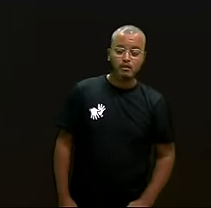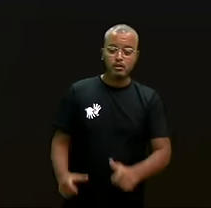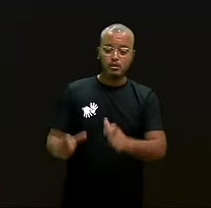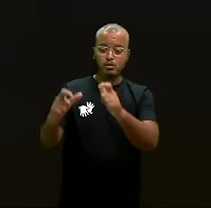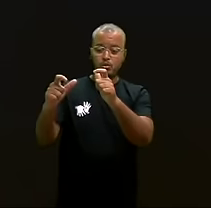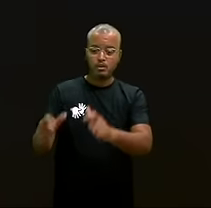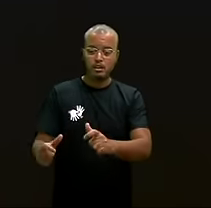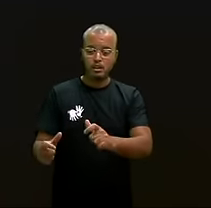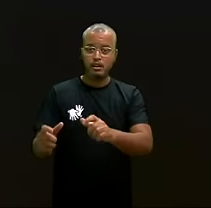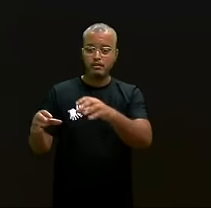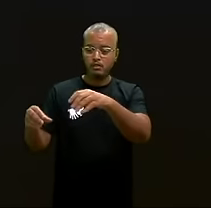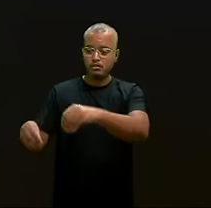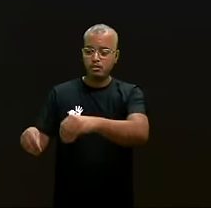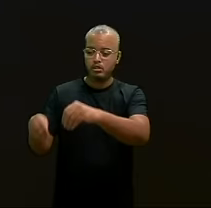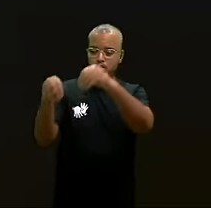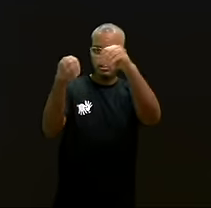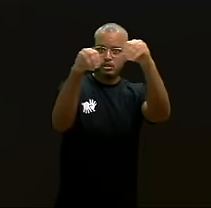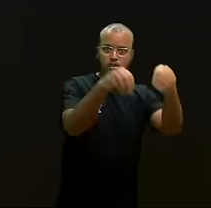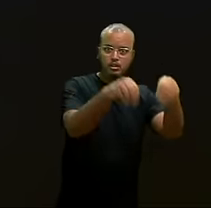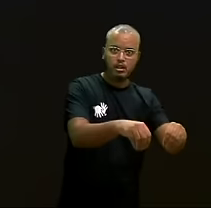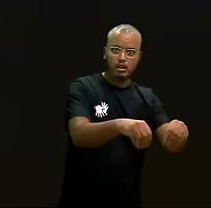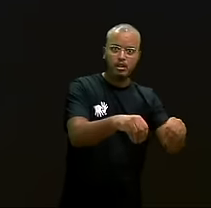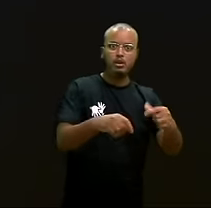no Negeseb. Para, isso não é de Deus não.